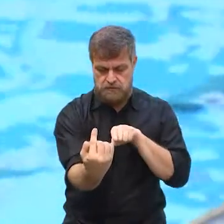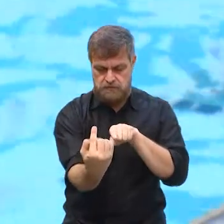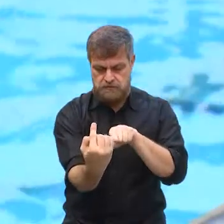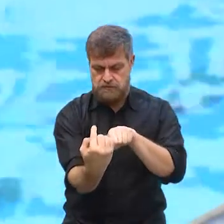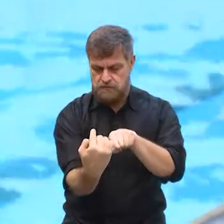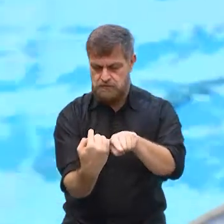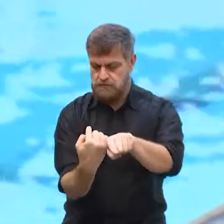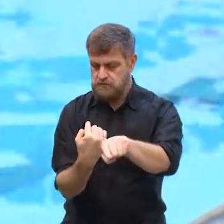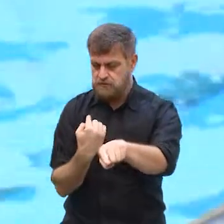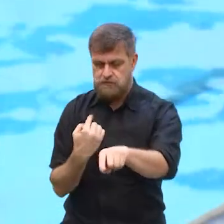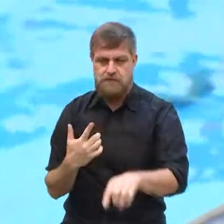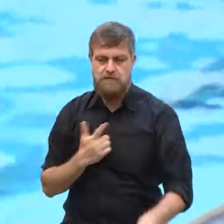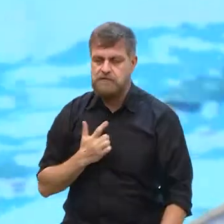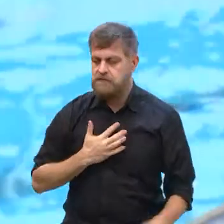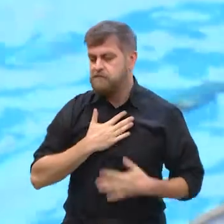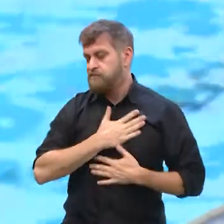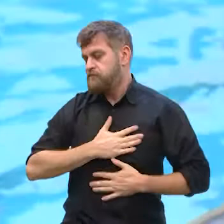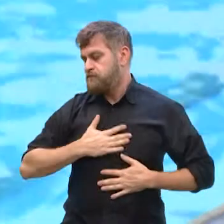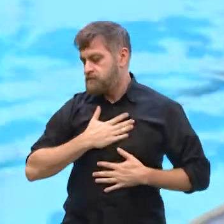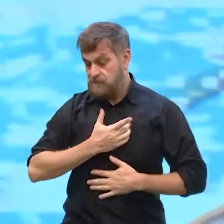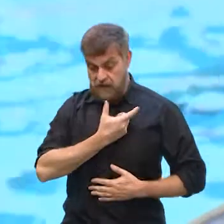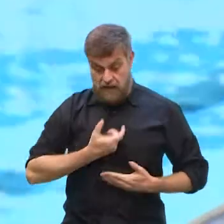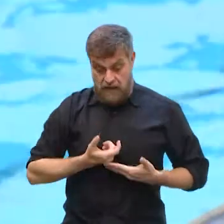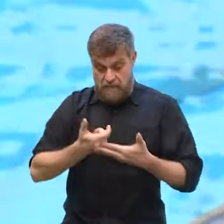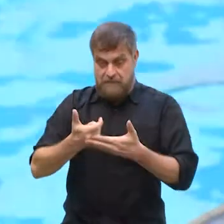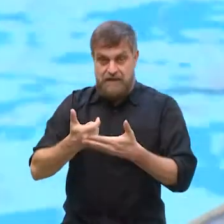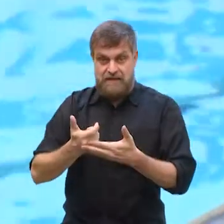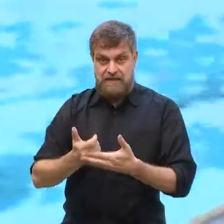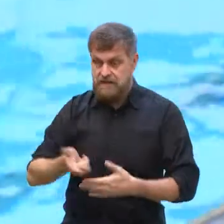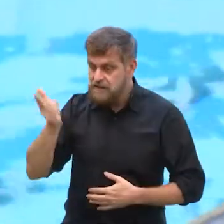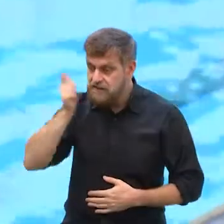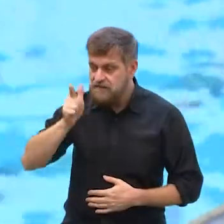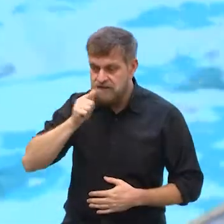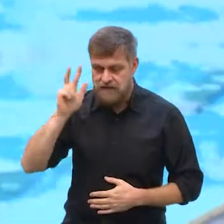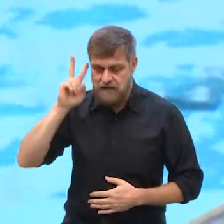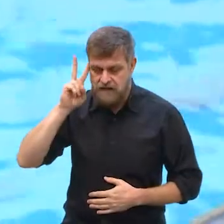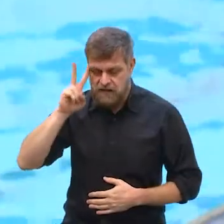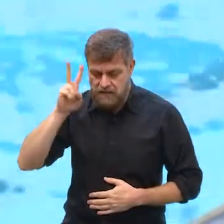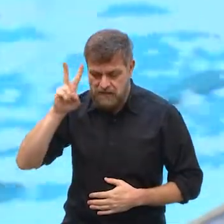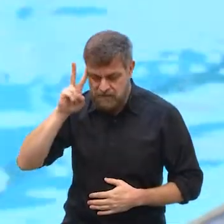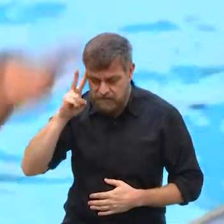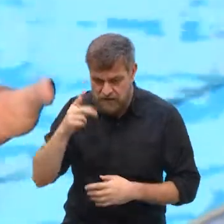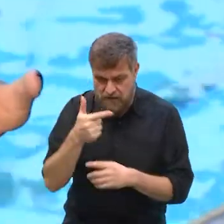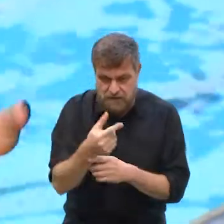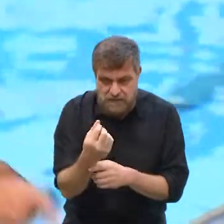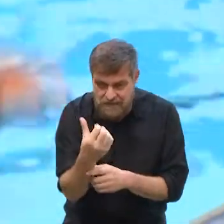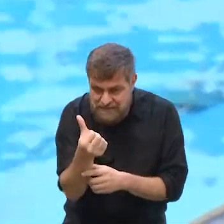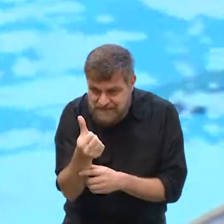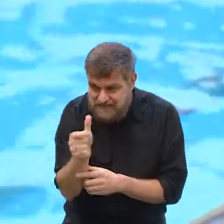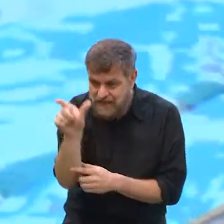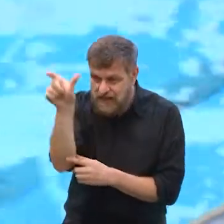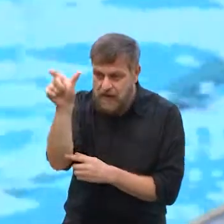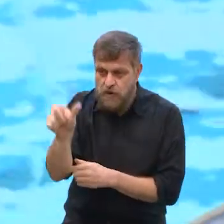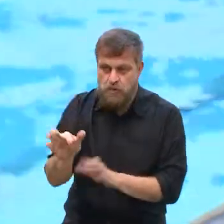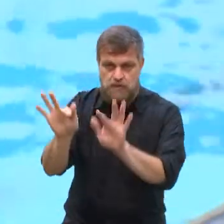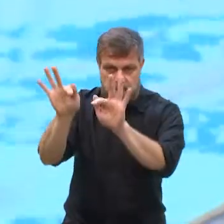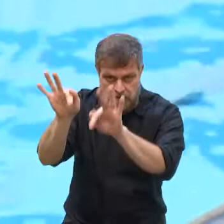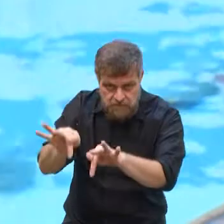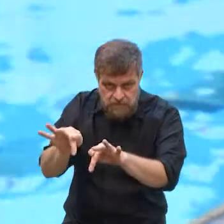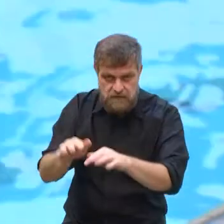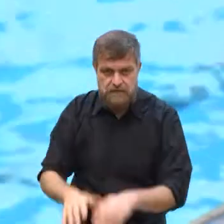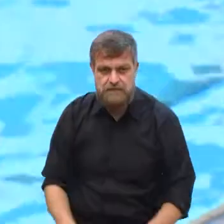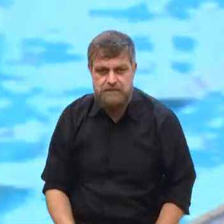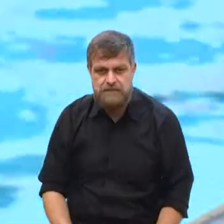mim. E não só esse momento, né? Se a gente for mais para frente, pegar 2016, quando ele encerrar a